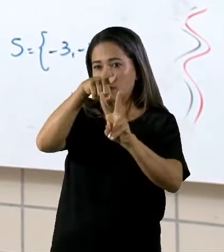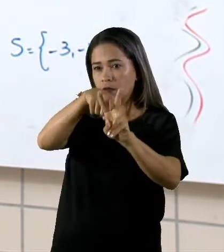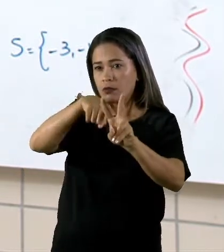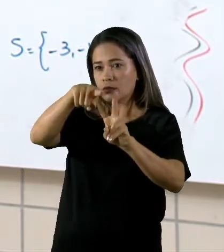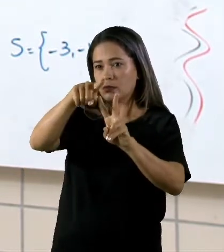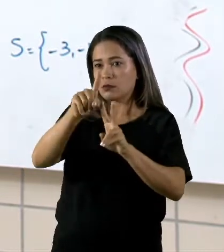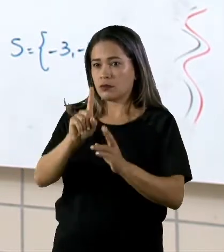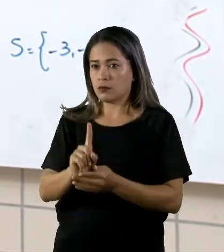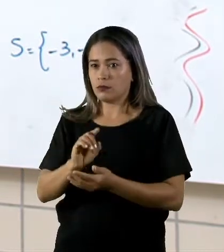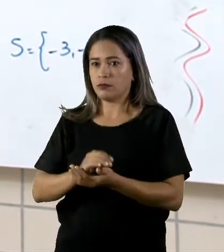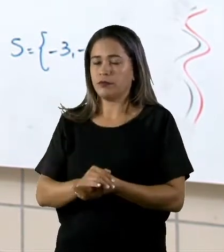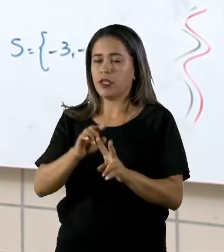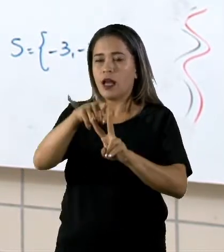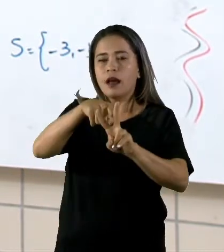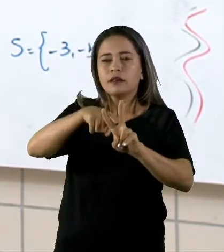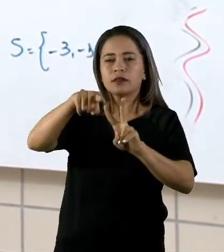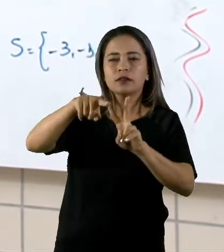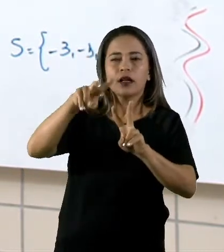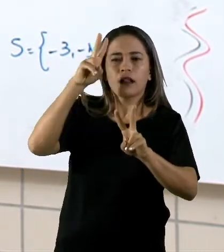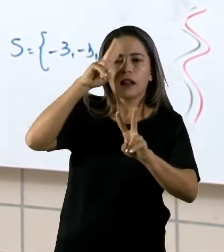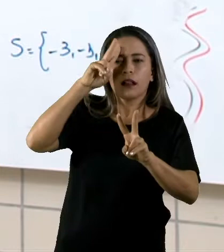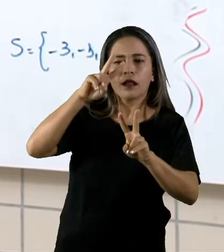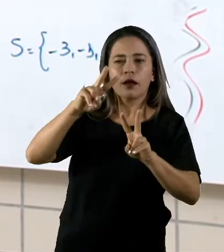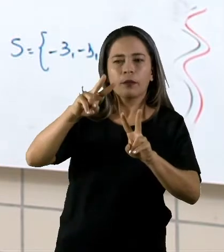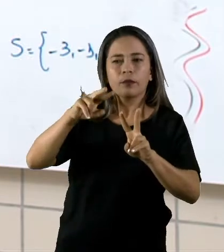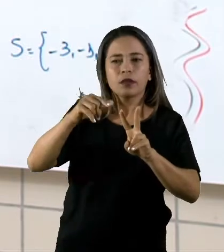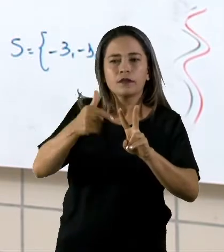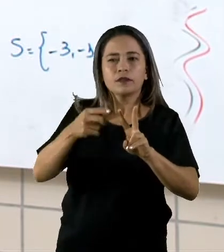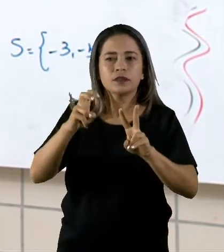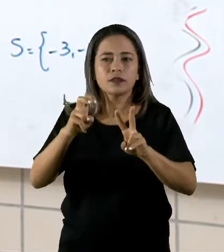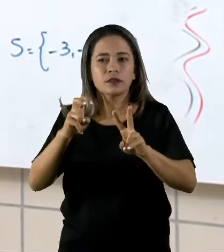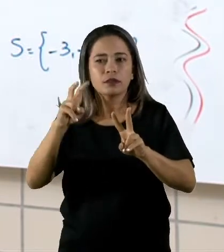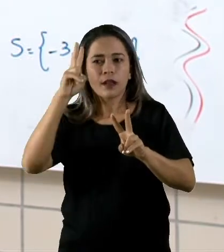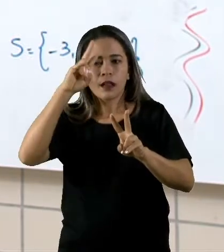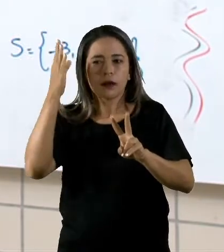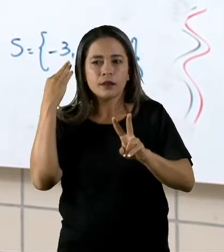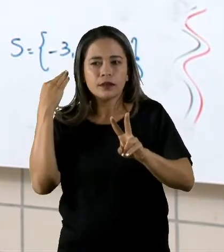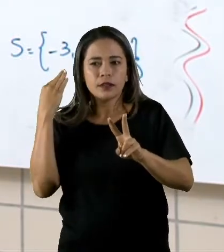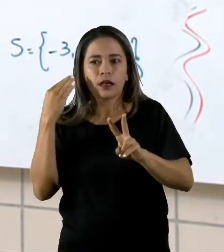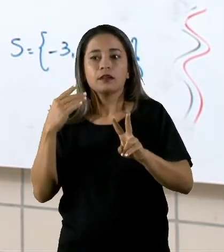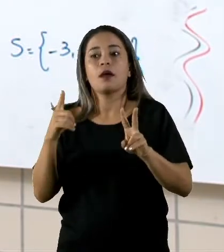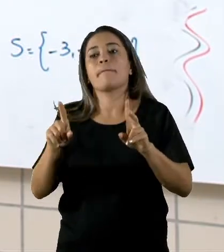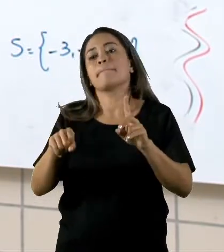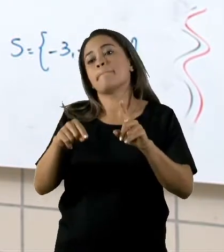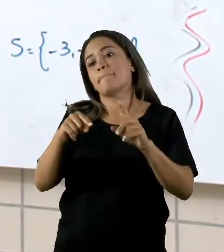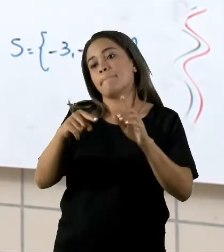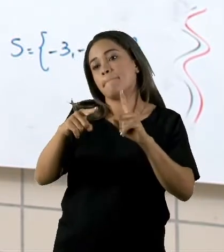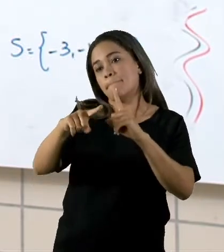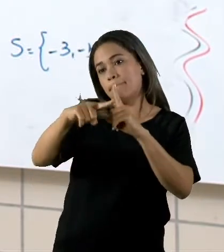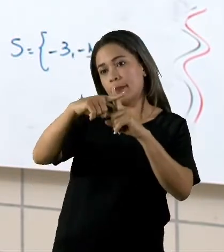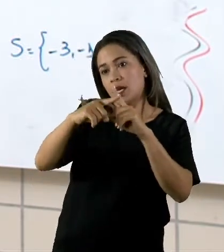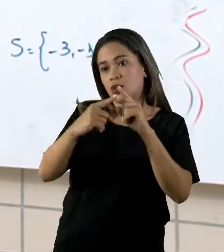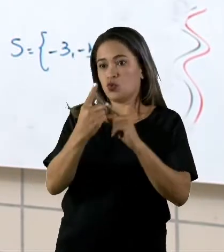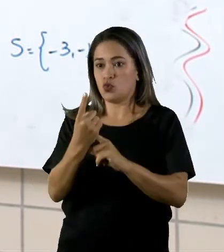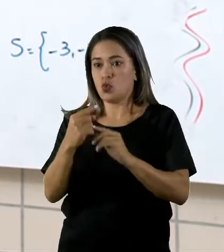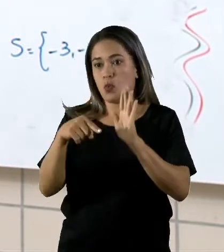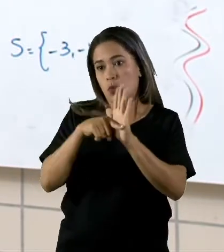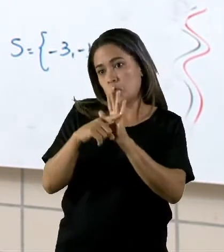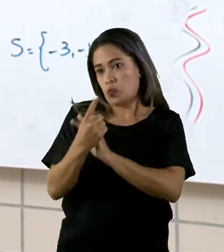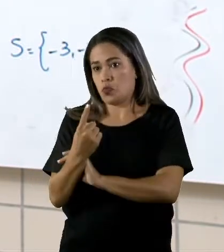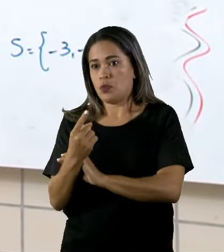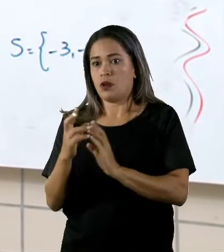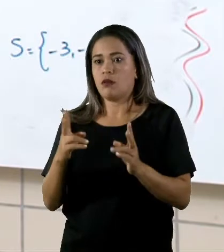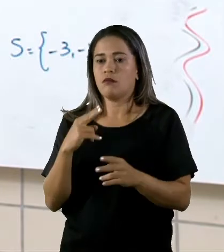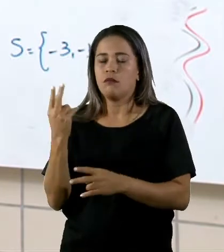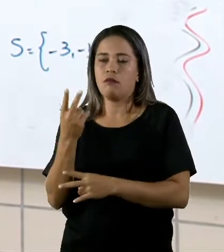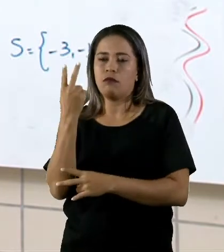5. Raiz quadrada de 25, lembra? Menos 5 e mais 5. Então a raiz quadrada de 1 é mais 1 e menos 1. Então aqui eu já tenho os dois primeiros